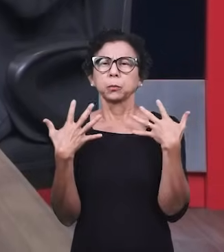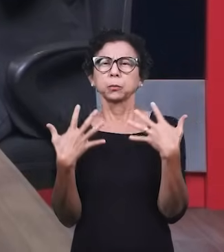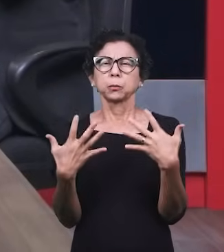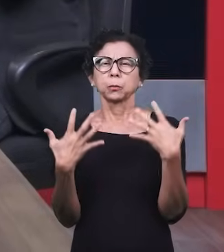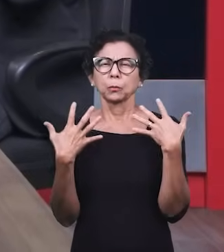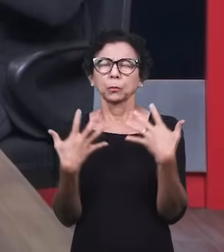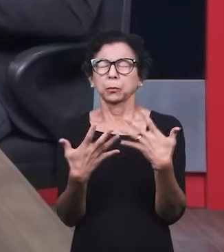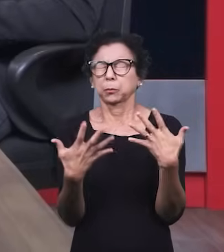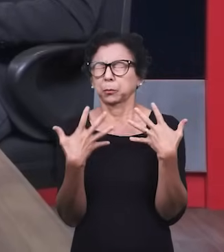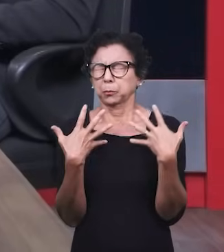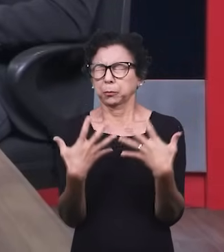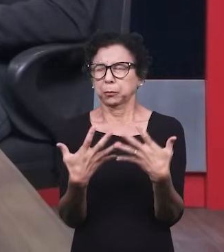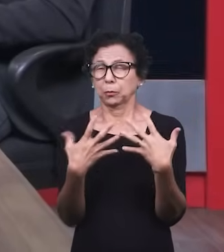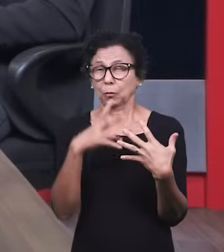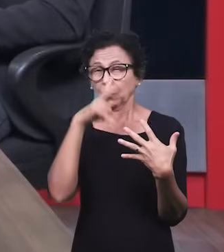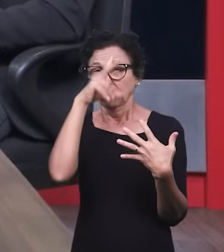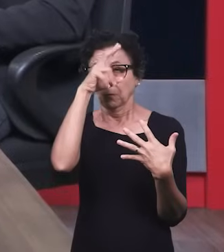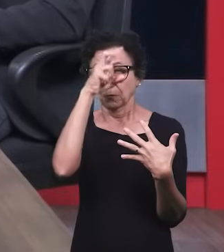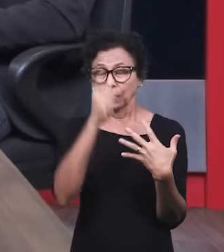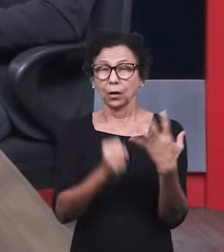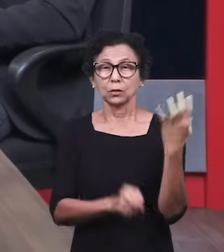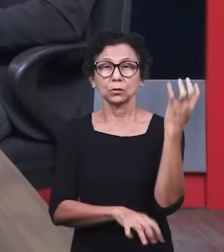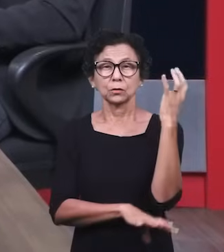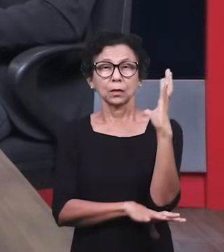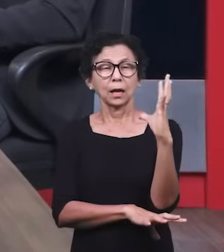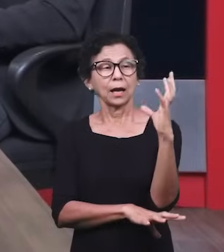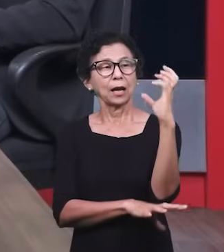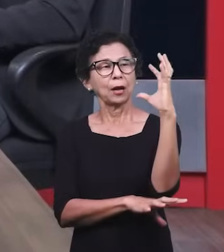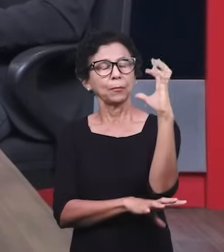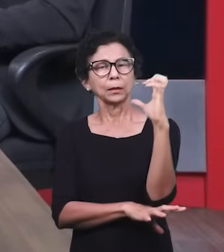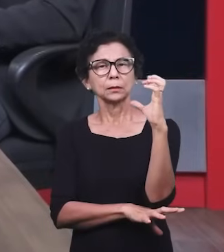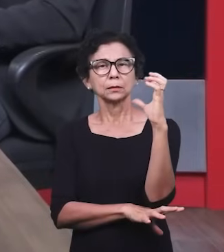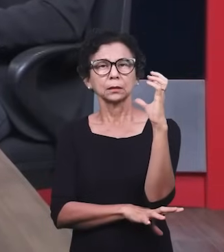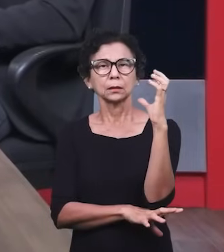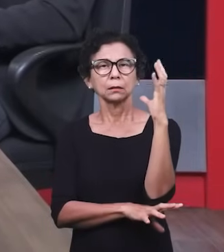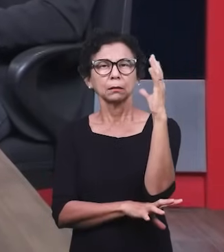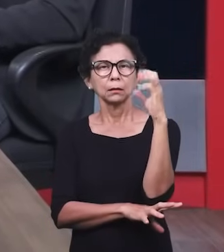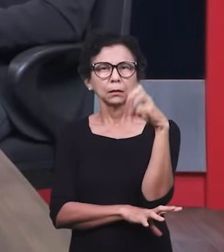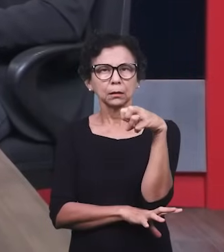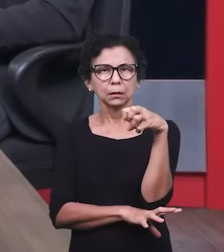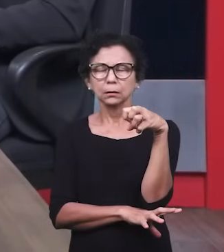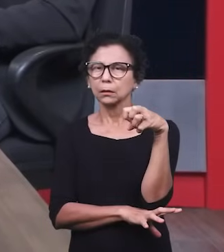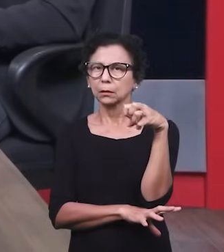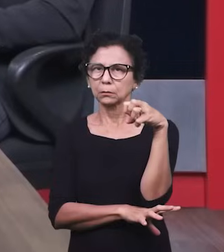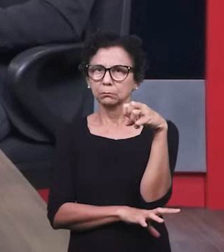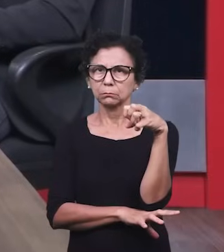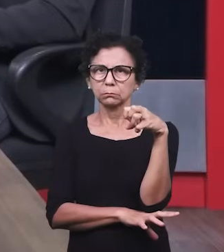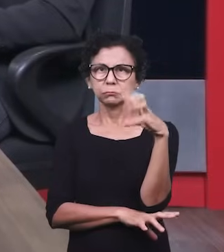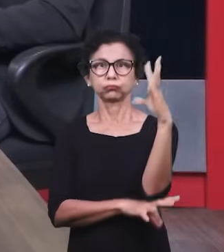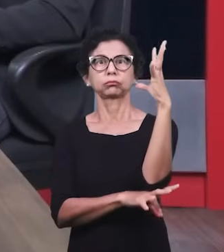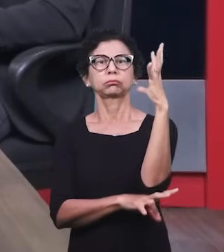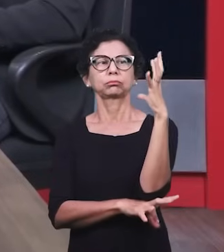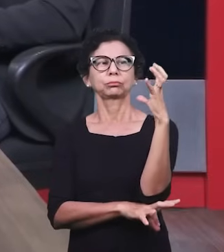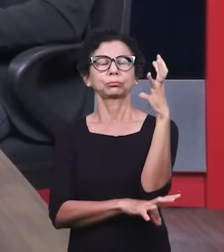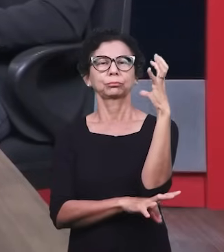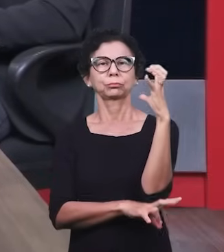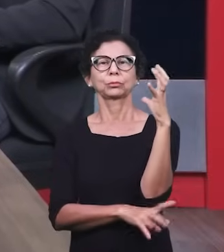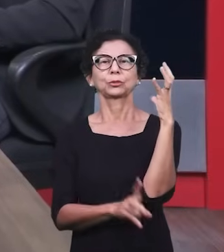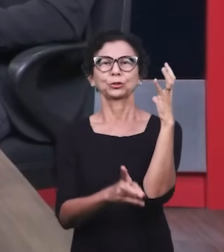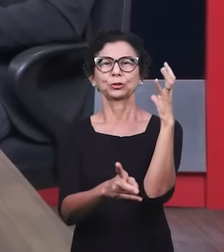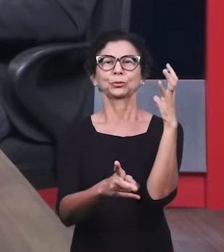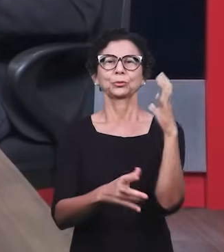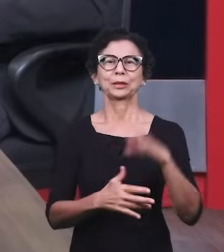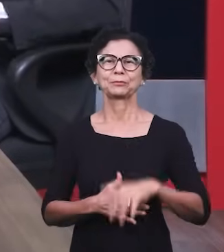a a planta e a árvore forma de uma forma didática ele começa a explicar como é a nossa vida espiritual Sem dúvida deve ser né a nossa